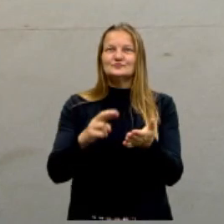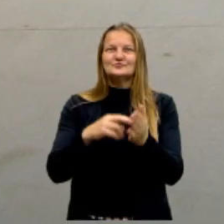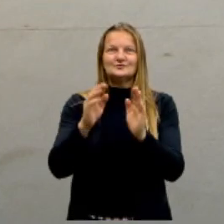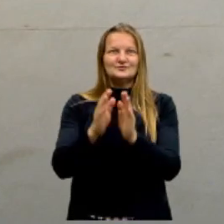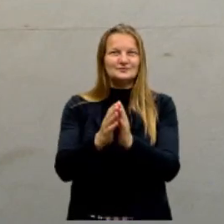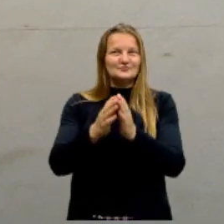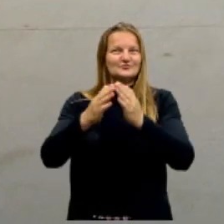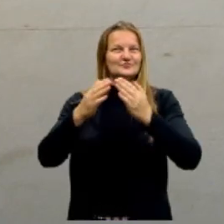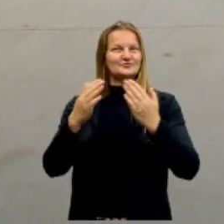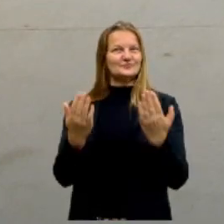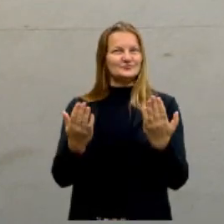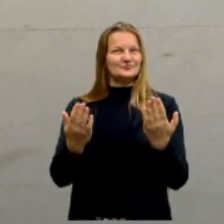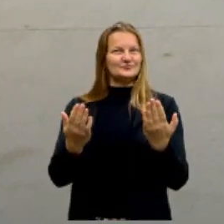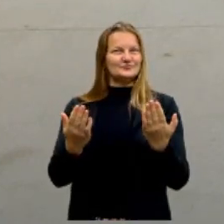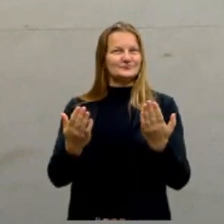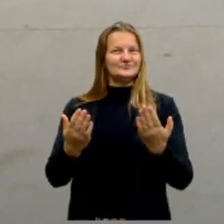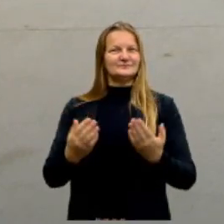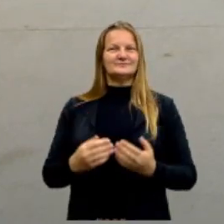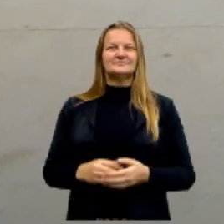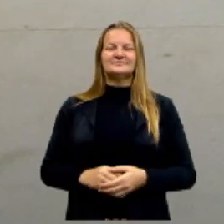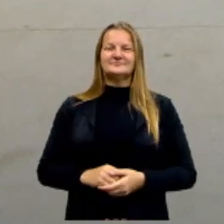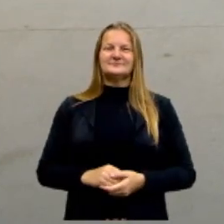E aí